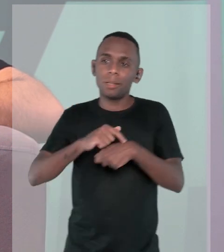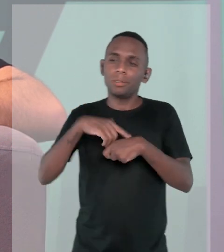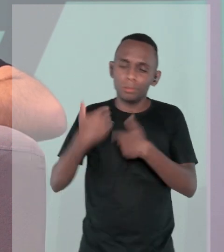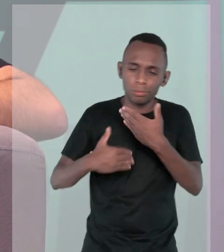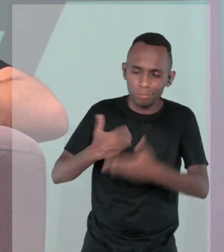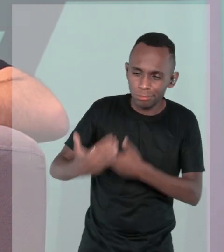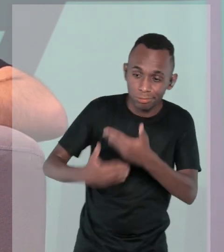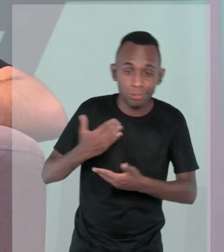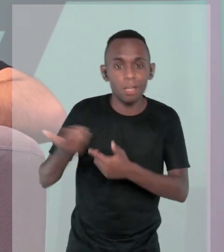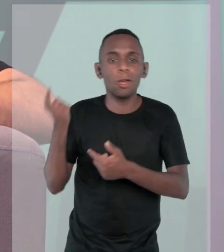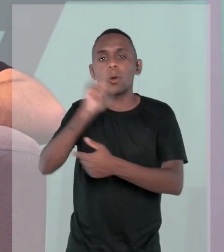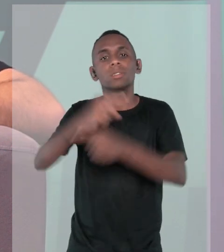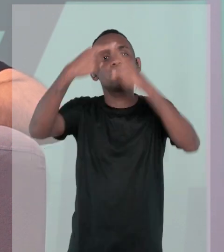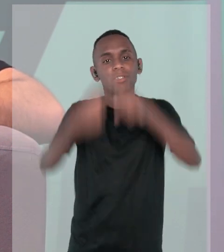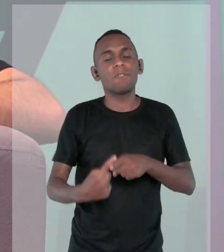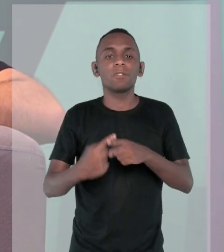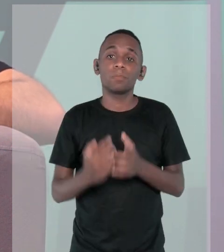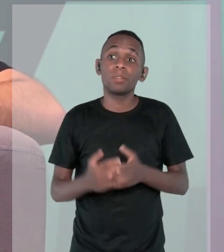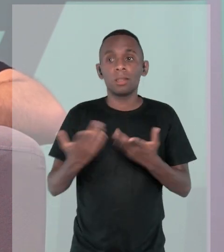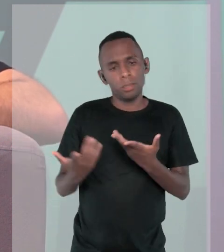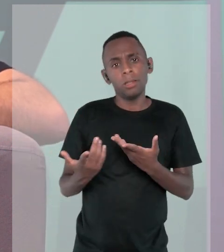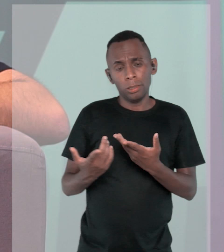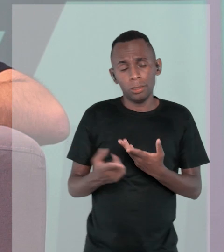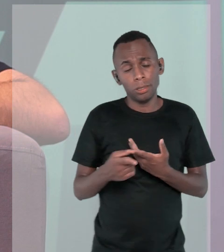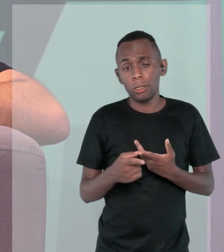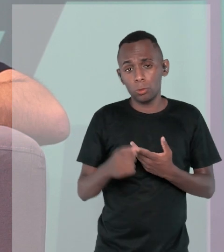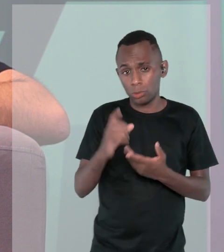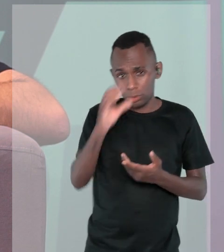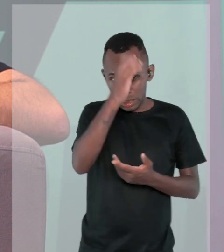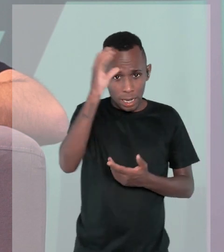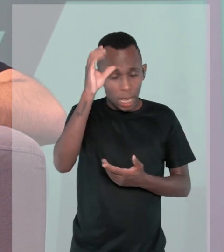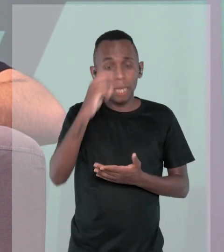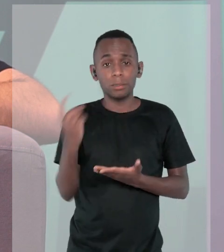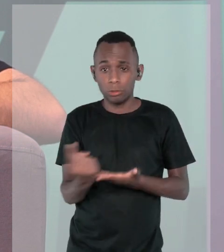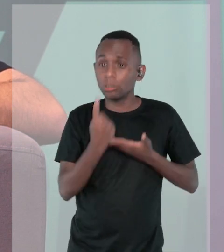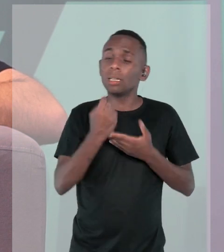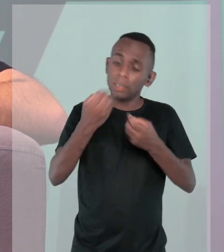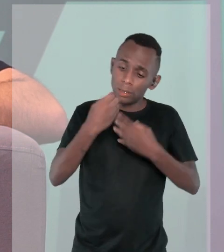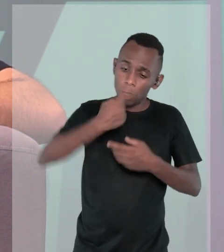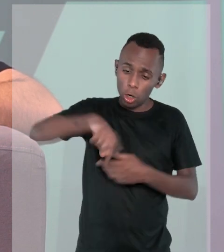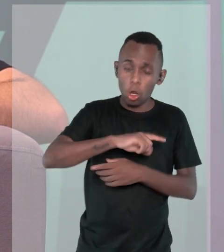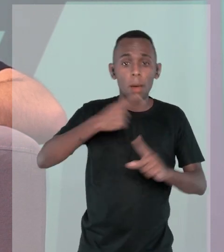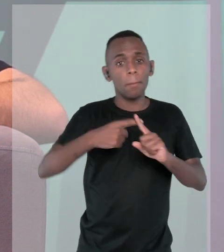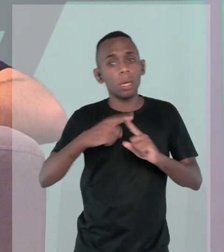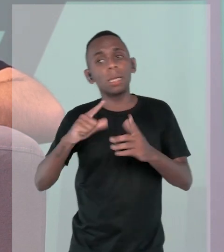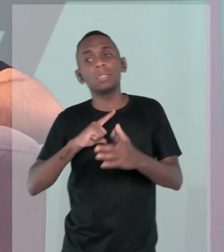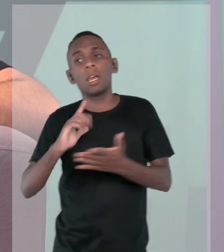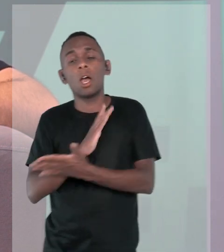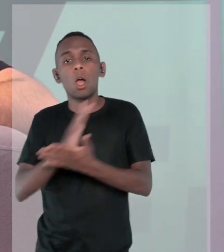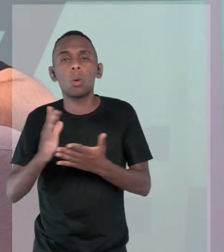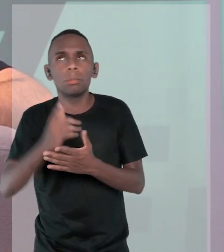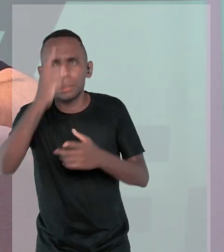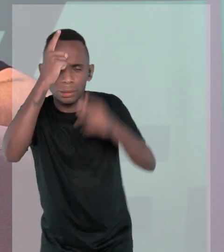cavando, cavando e chega no desafio. E os clientes ensinam isso para a gente também. Porque as ideias, tem muitas ideias que saem